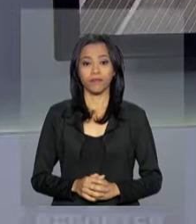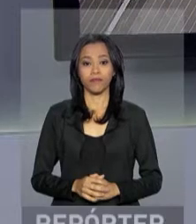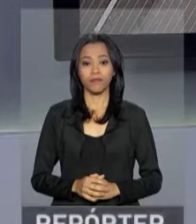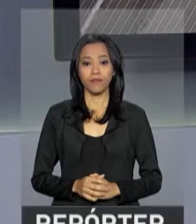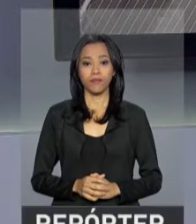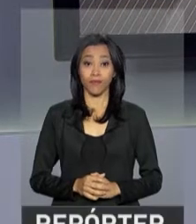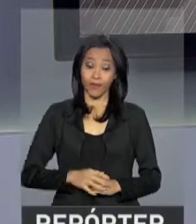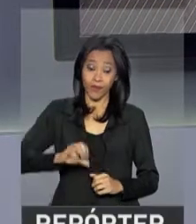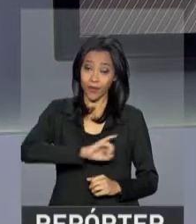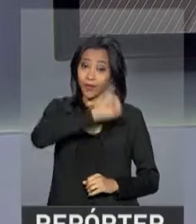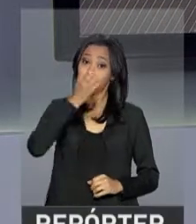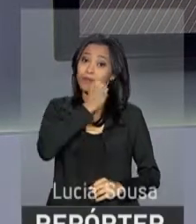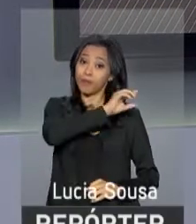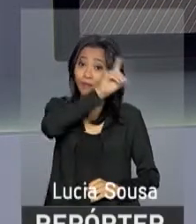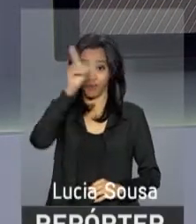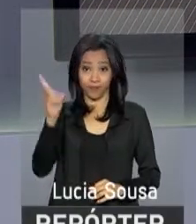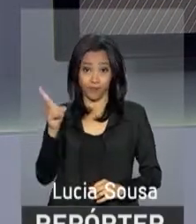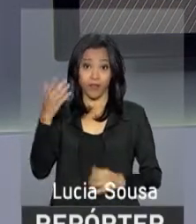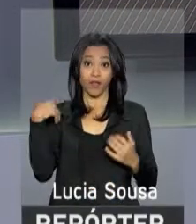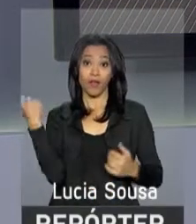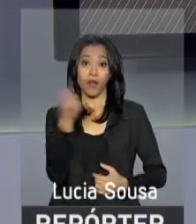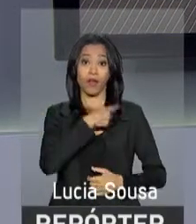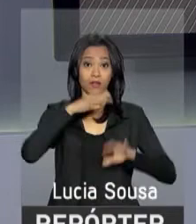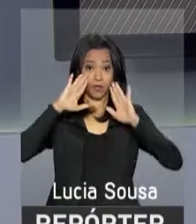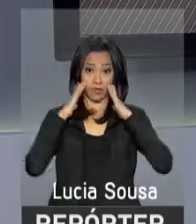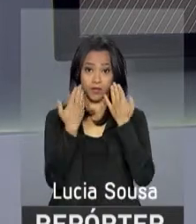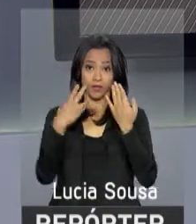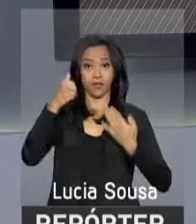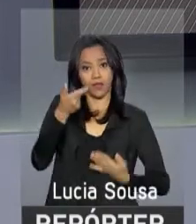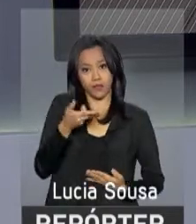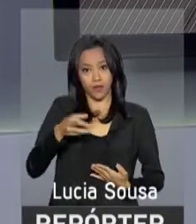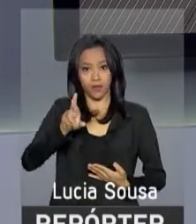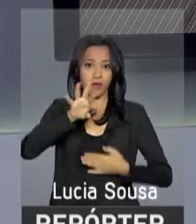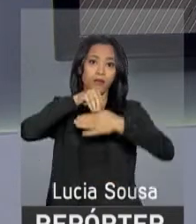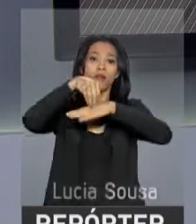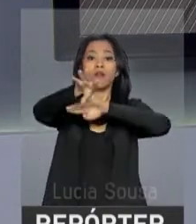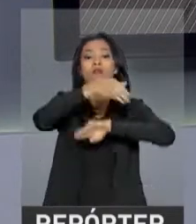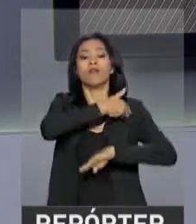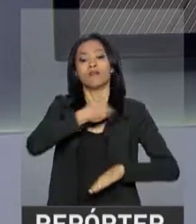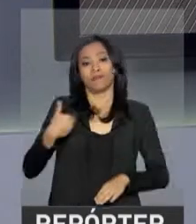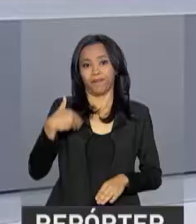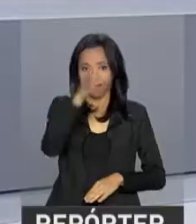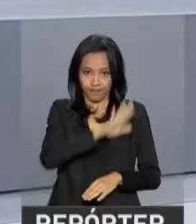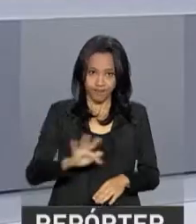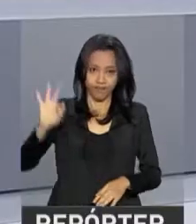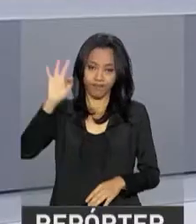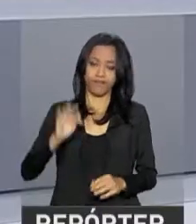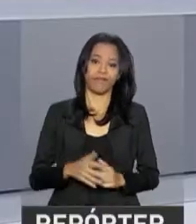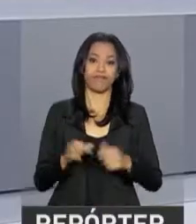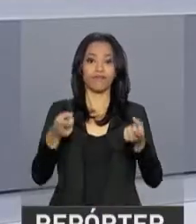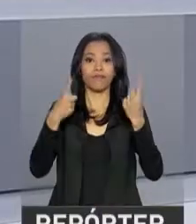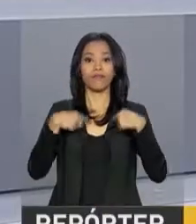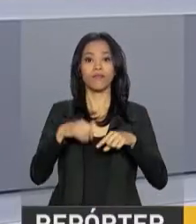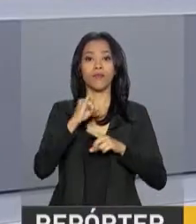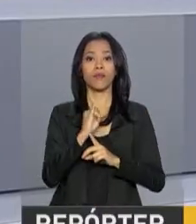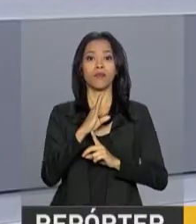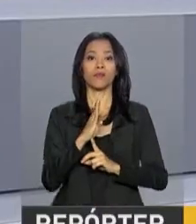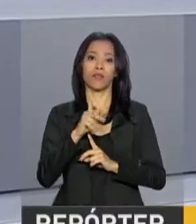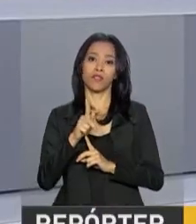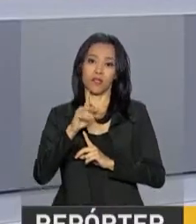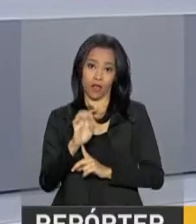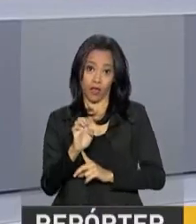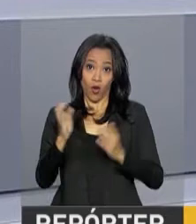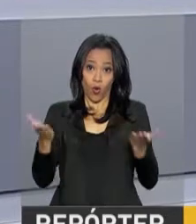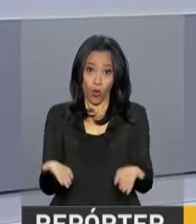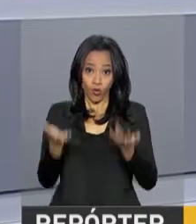olá bom dia estamos de volta com o repórter nbr as notícias do governo federal o ibge divulgou hoje